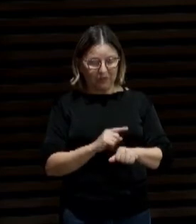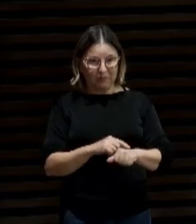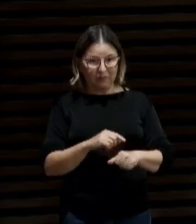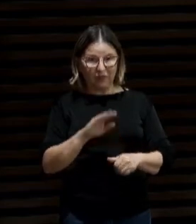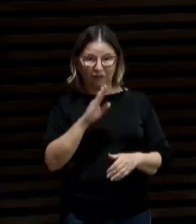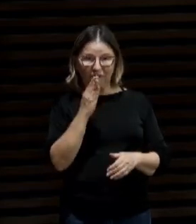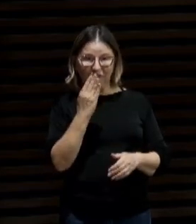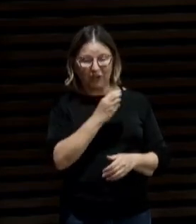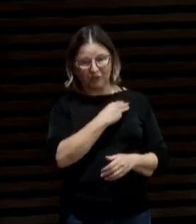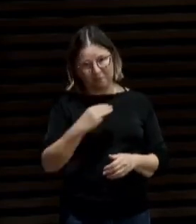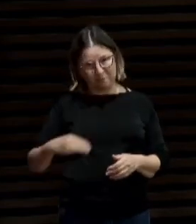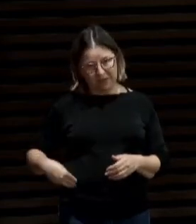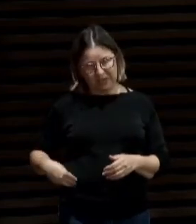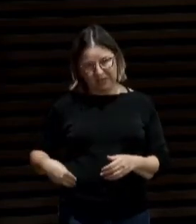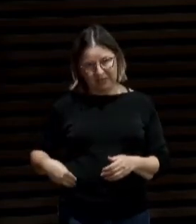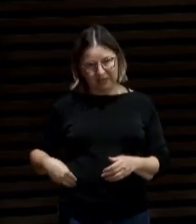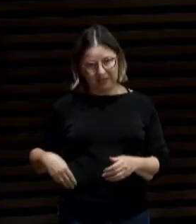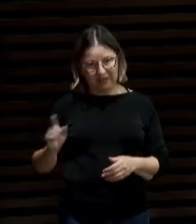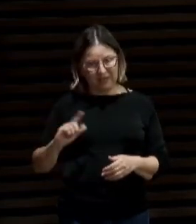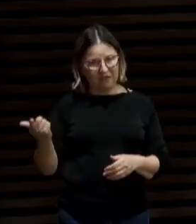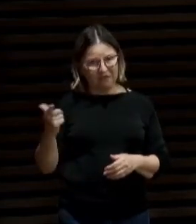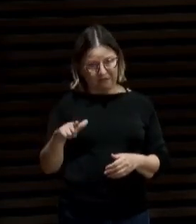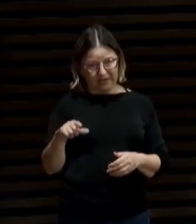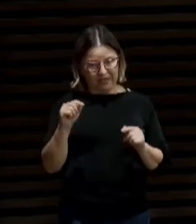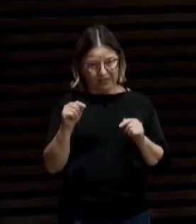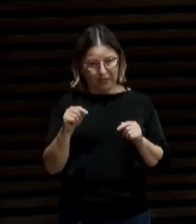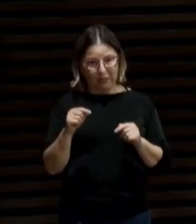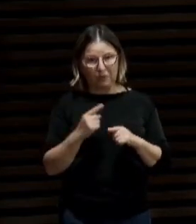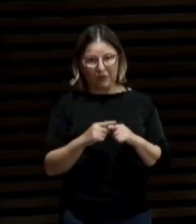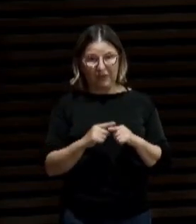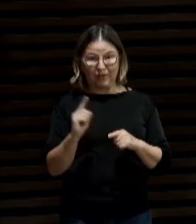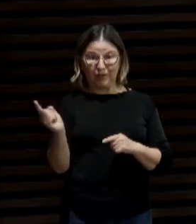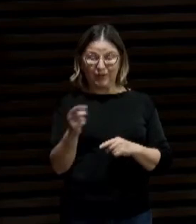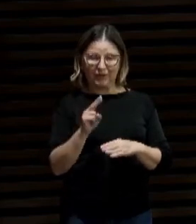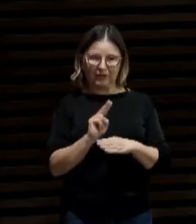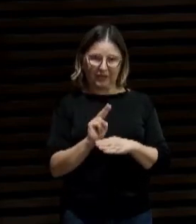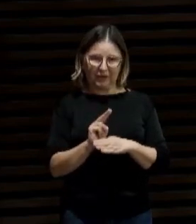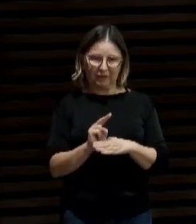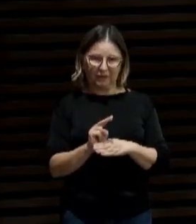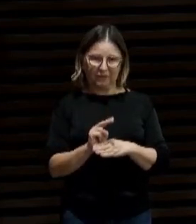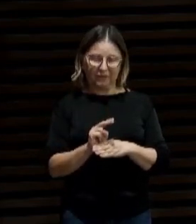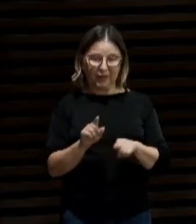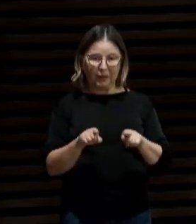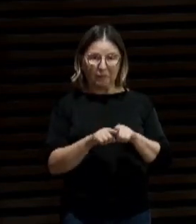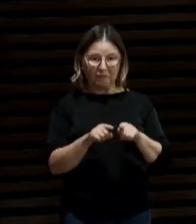E o falso mestre, ele não vem necessariamente aqui nesse púlpito, porque a gente cuida disso. Mas ele entra na casa de todo mundo pelo YouTube.